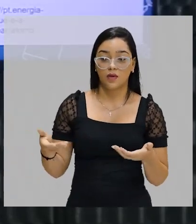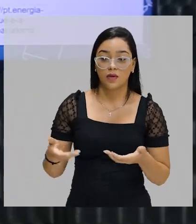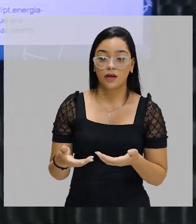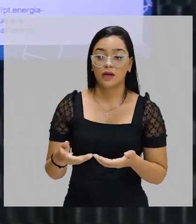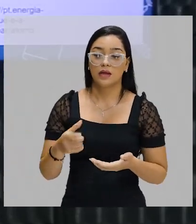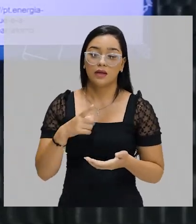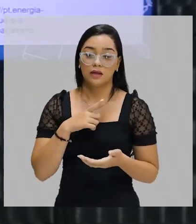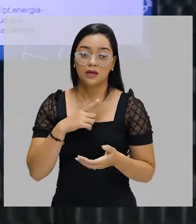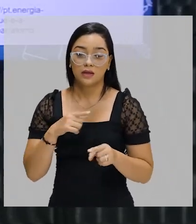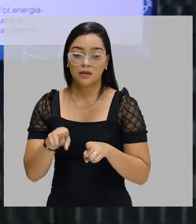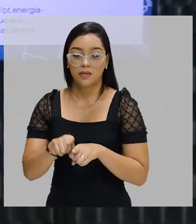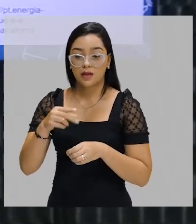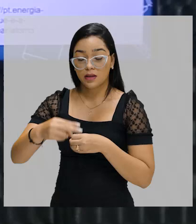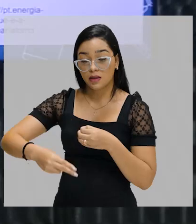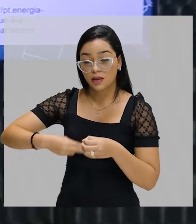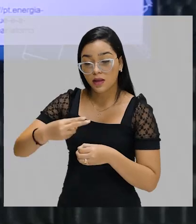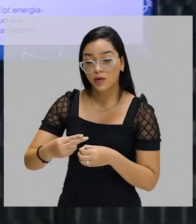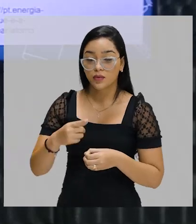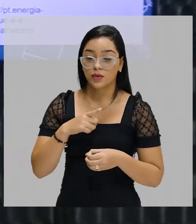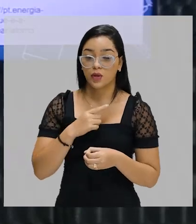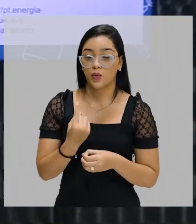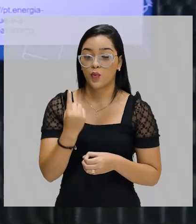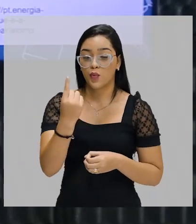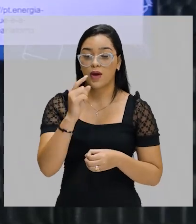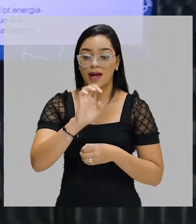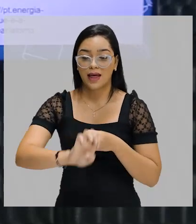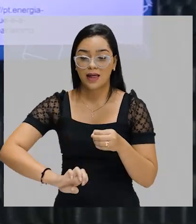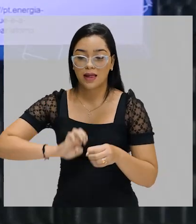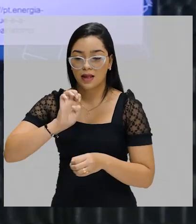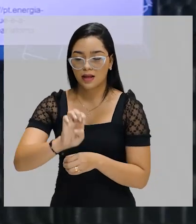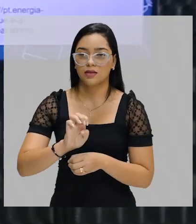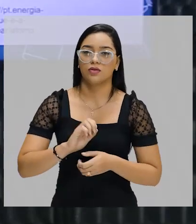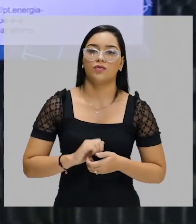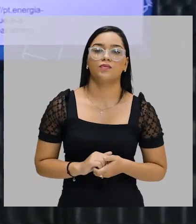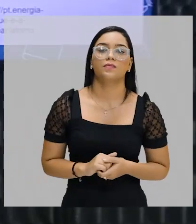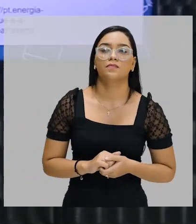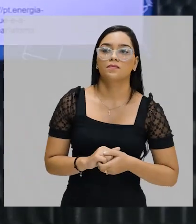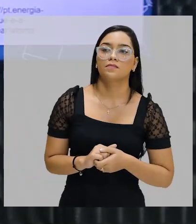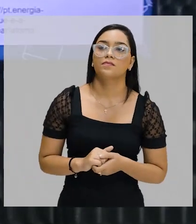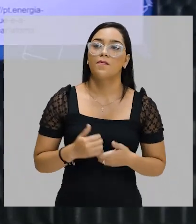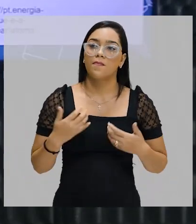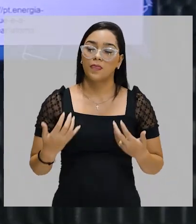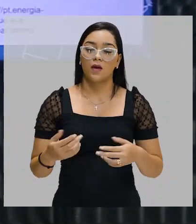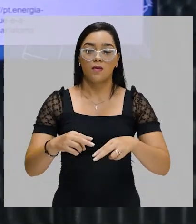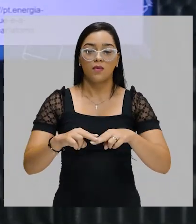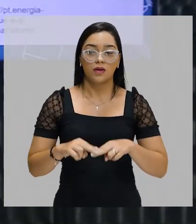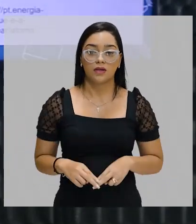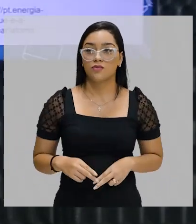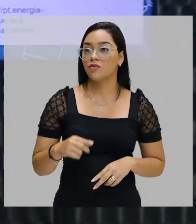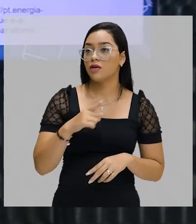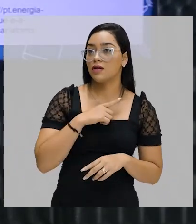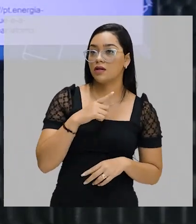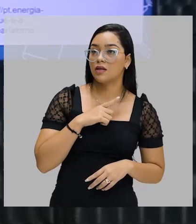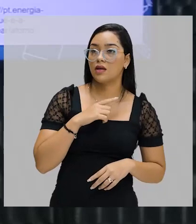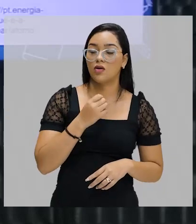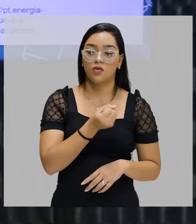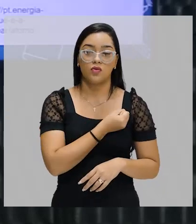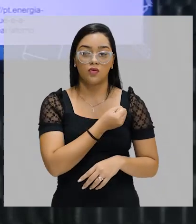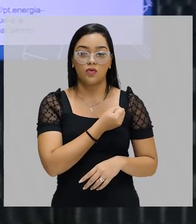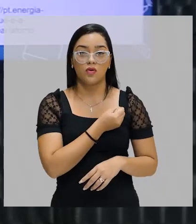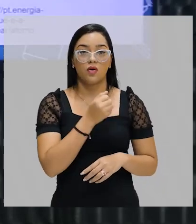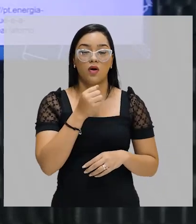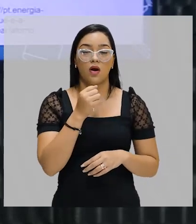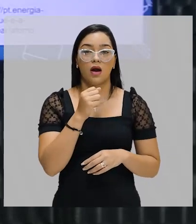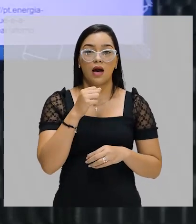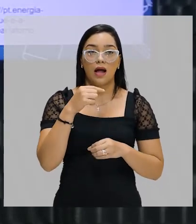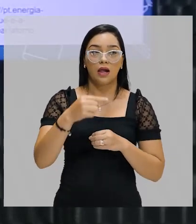estar também neutro, porque eu tenho um elétron. Tá, ok? Então, é desta forma que a gente define o número